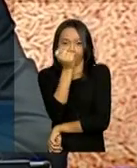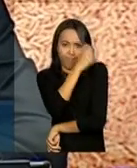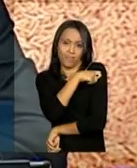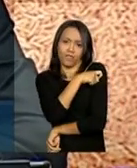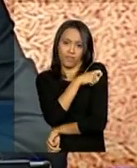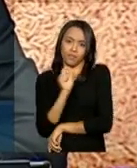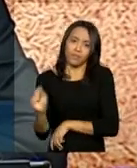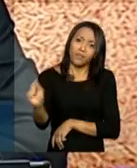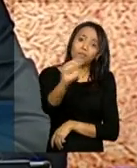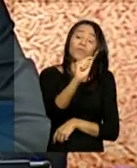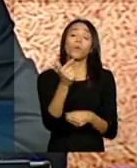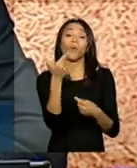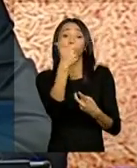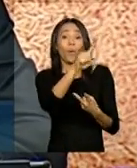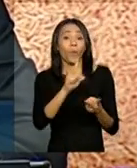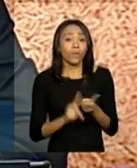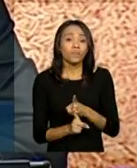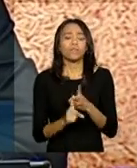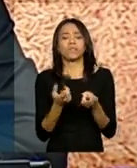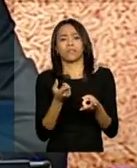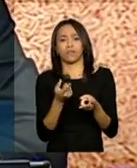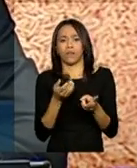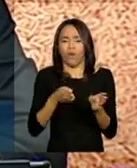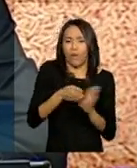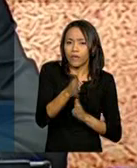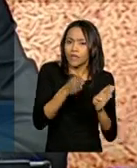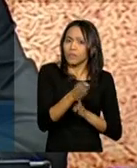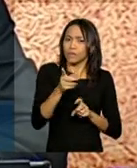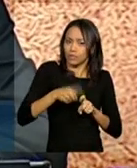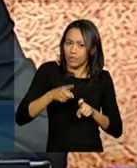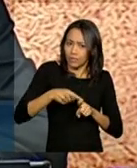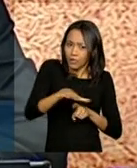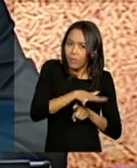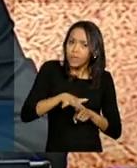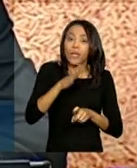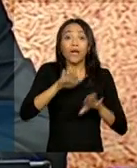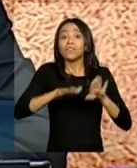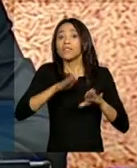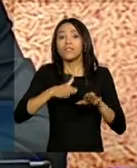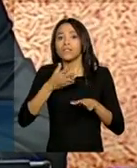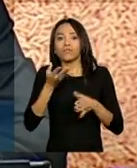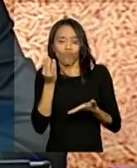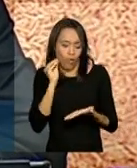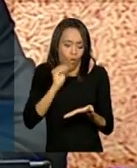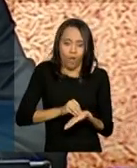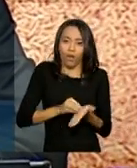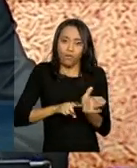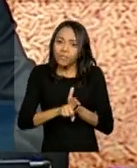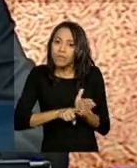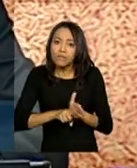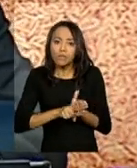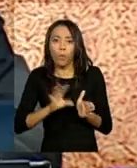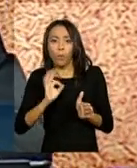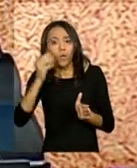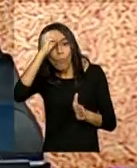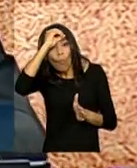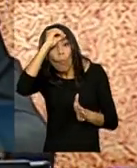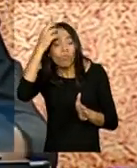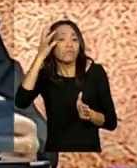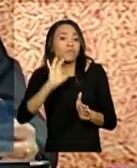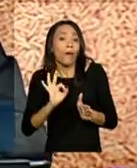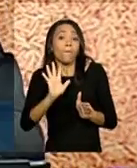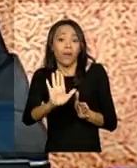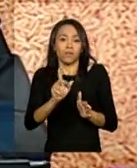a a outras indicações clínicas que não são vistas nos estudos clínicos Então à medida que nós